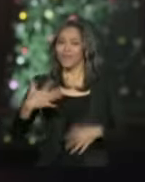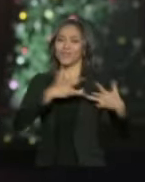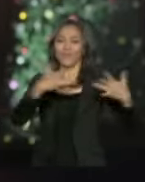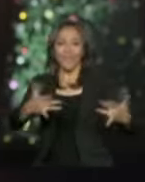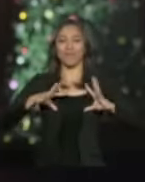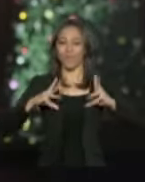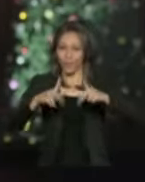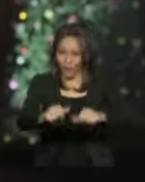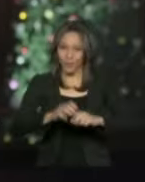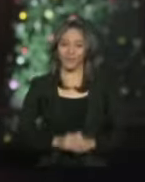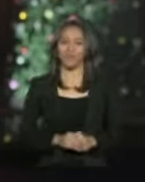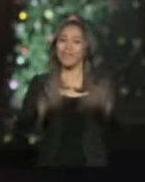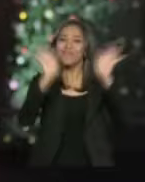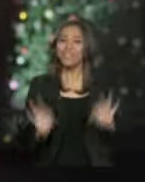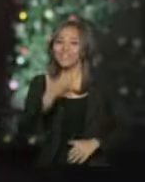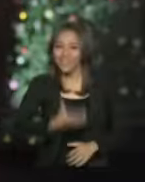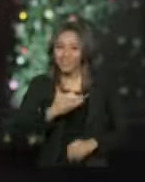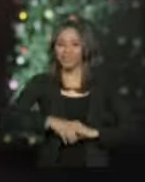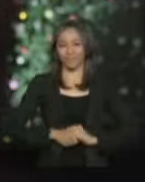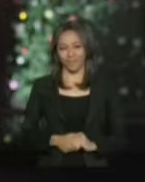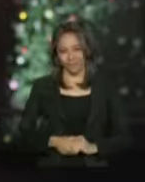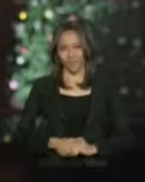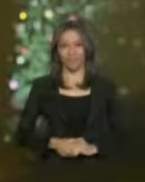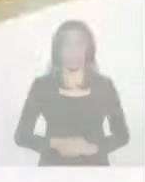todos seres natal